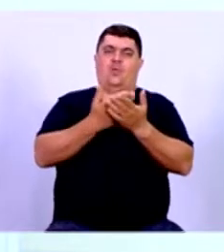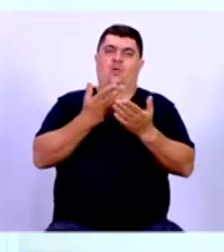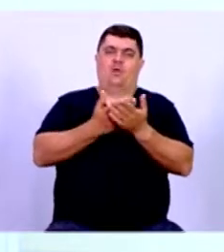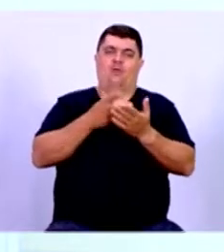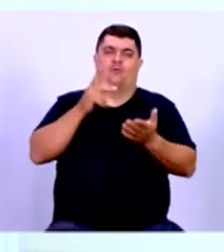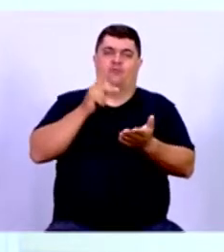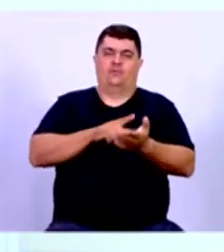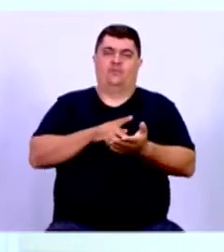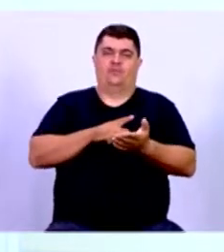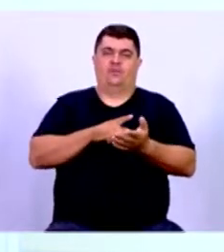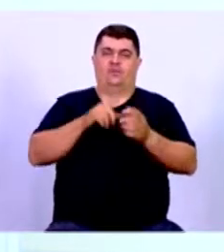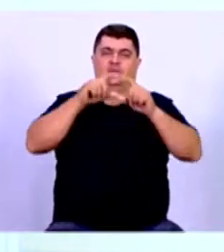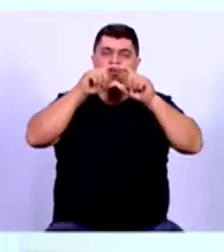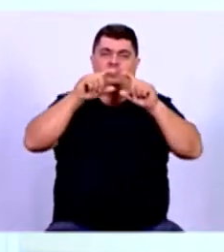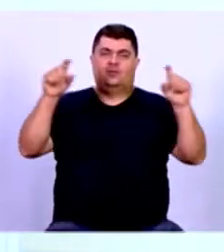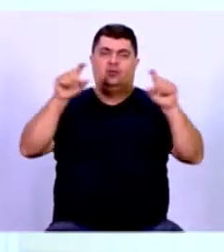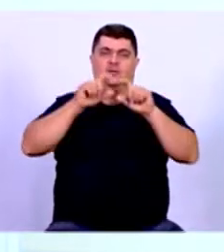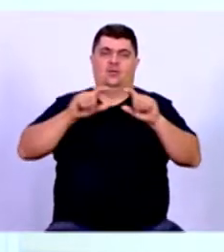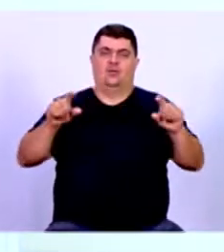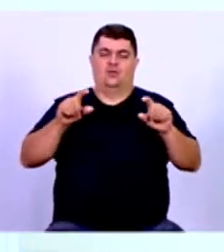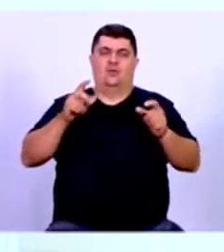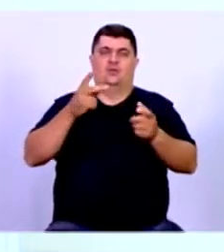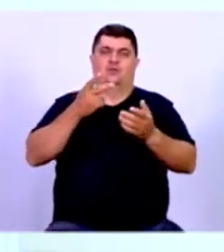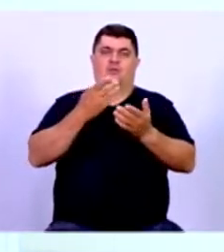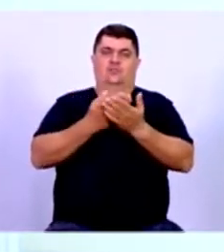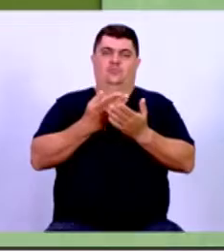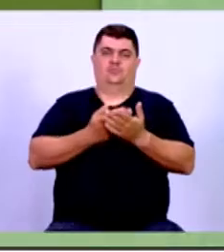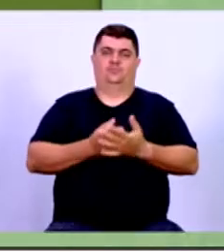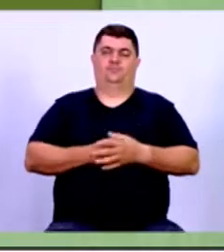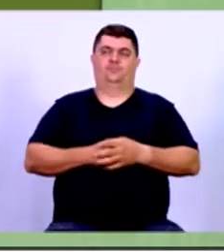fato, vamos à frase que nos inspira para essa aula.